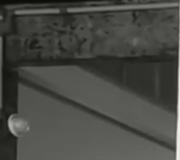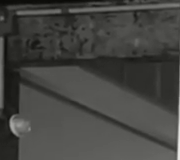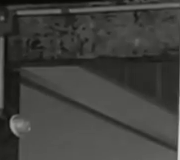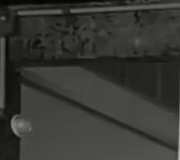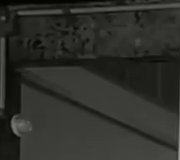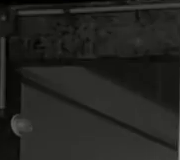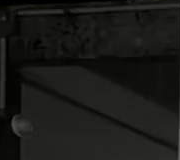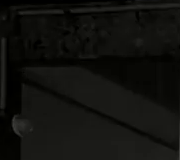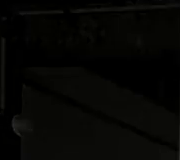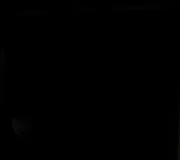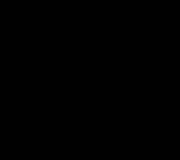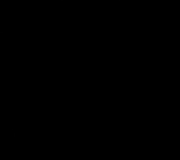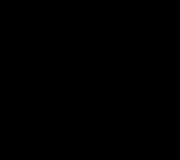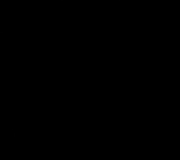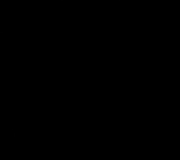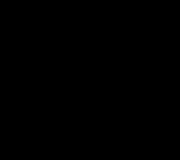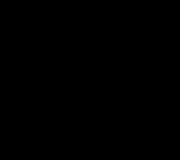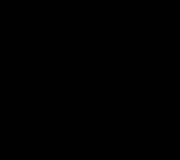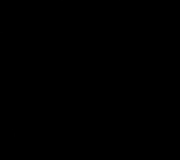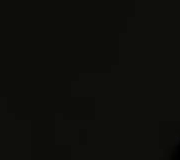tanto,